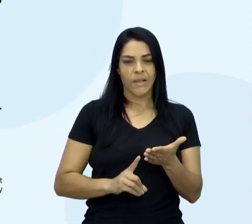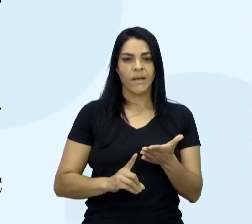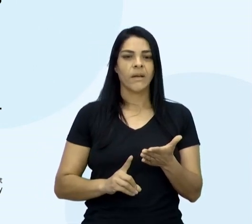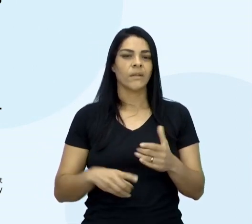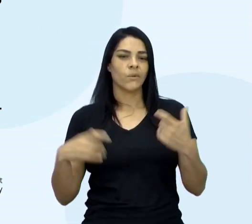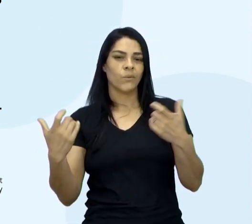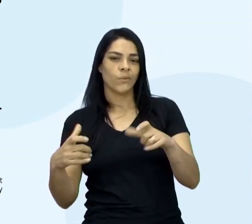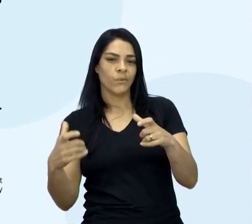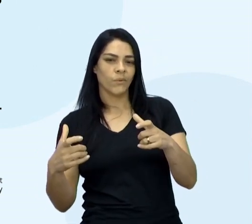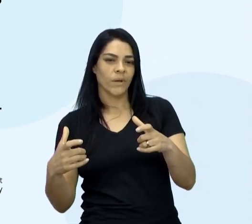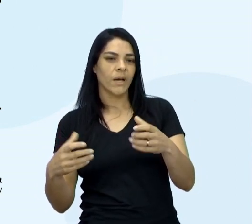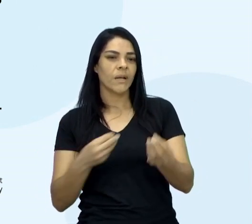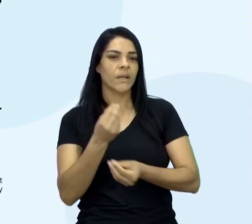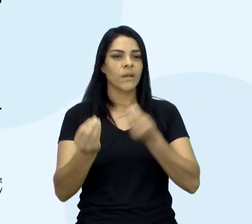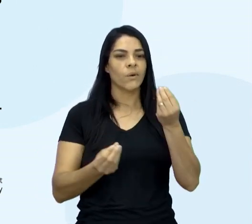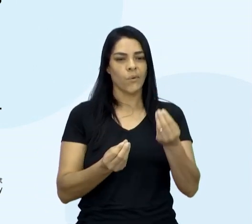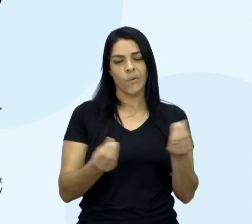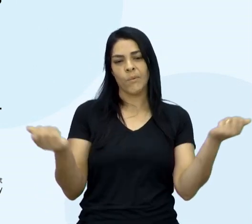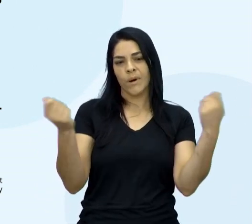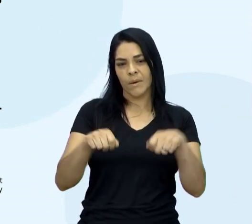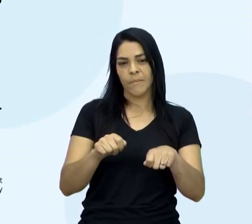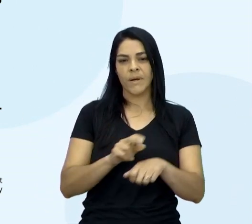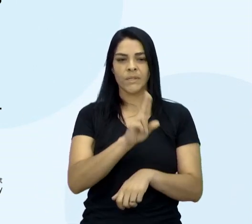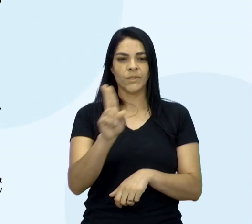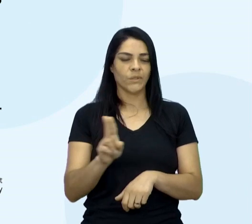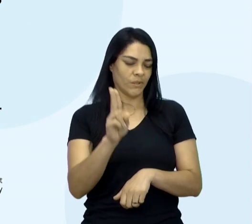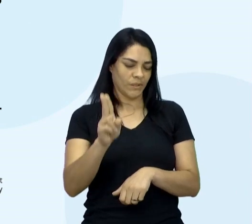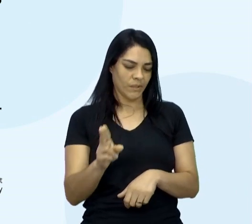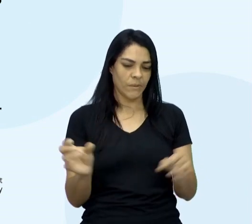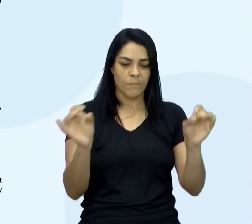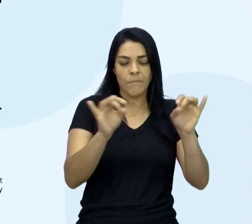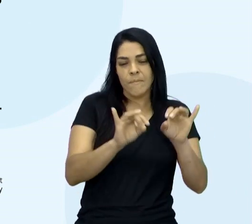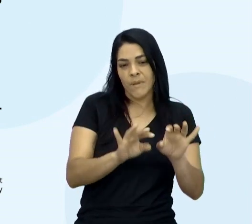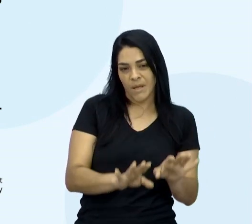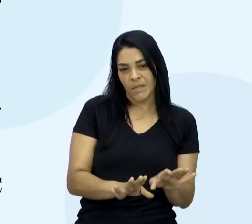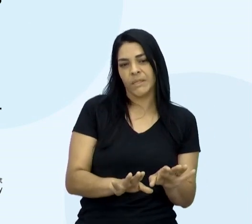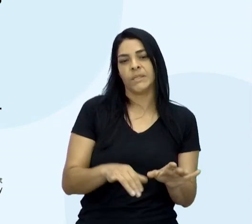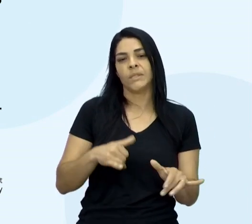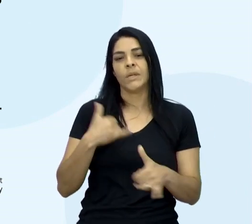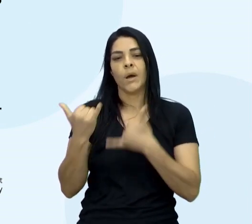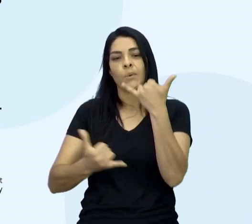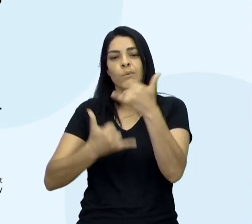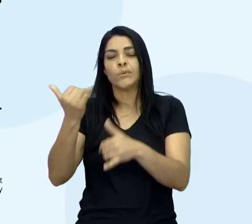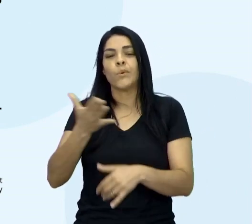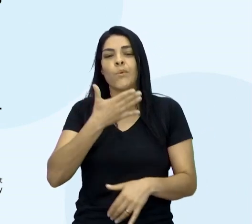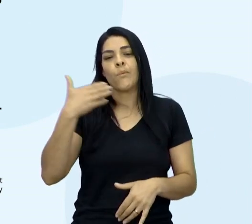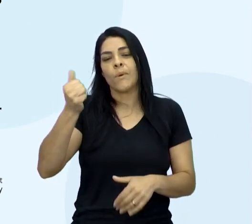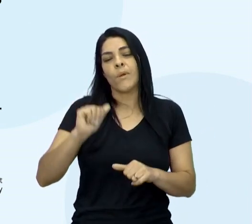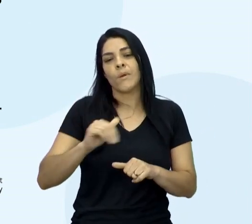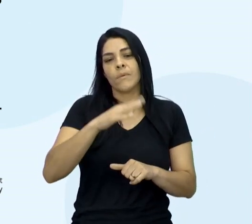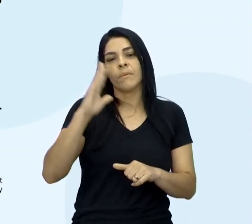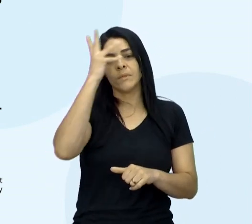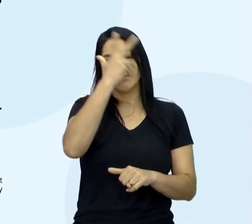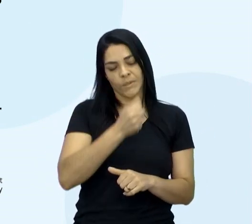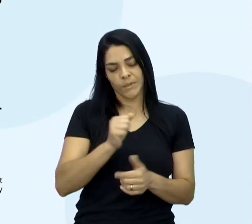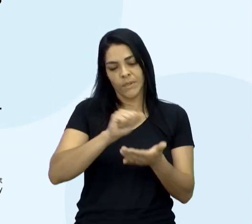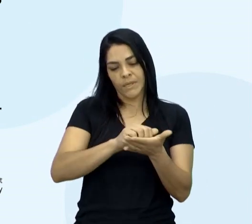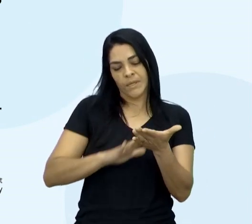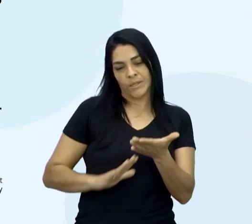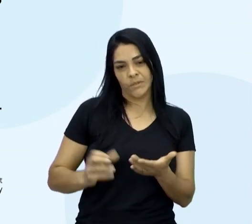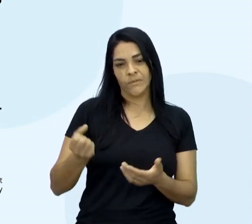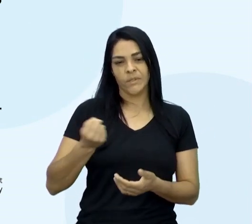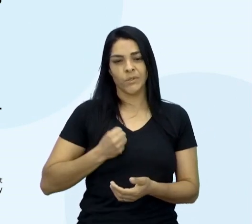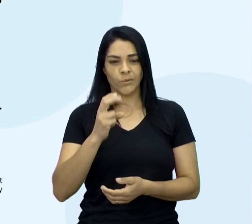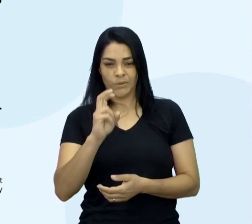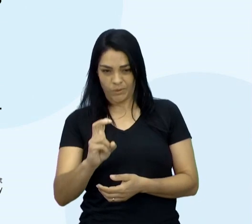ambientação e como poderíamos otimizar, deixar esse jogo mais bonito. Então, isso vai ficar para vocês aí na atividade 5, tá certo?